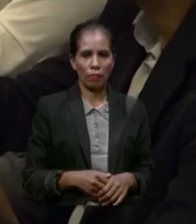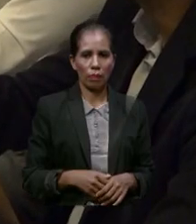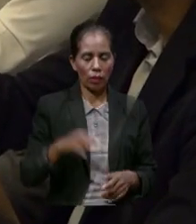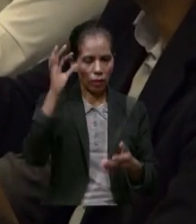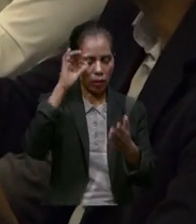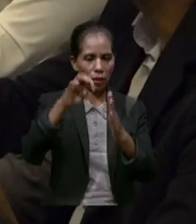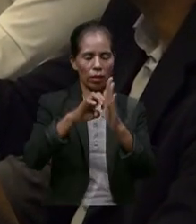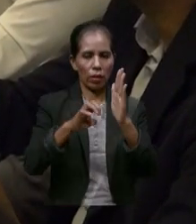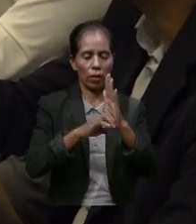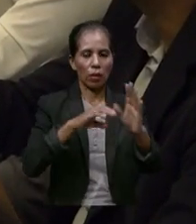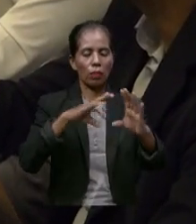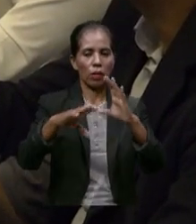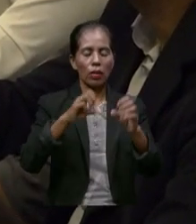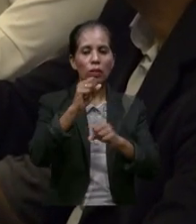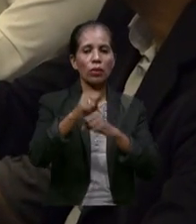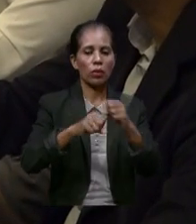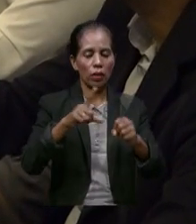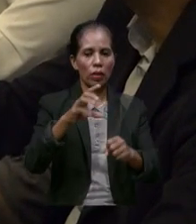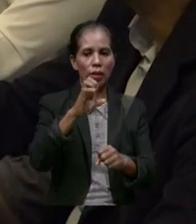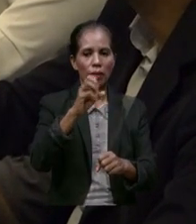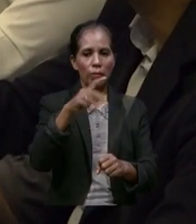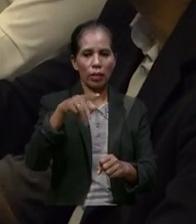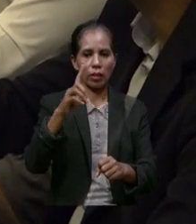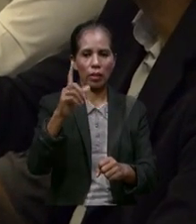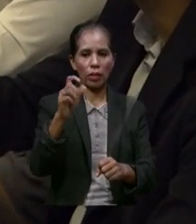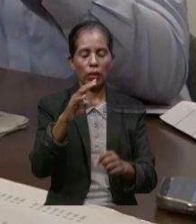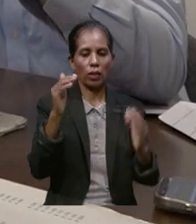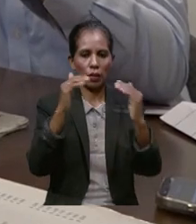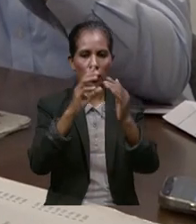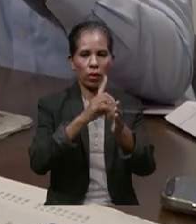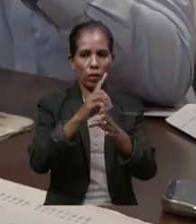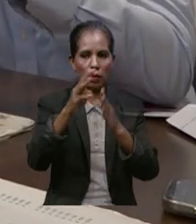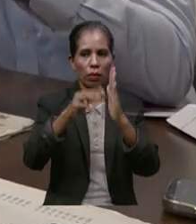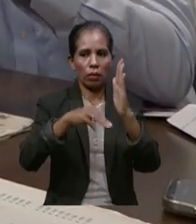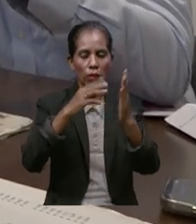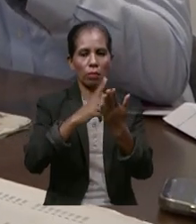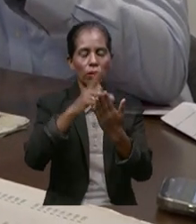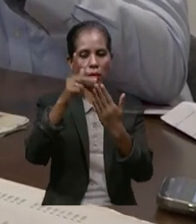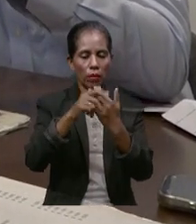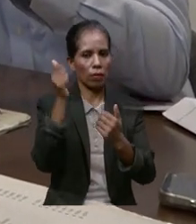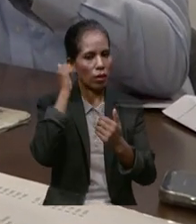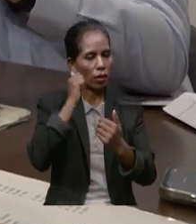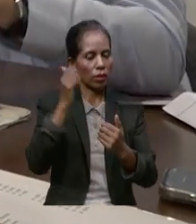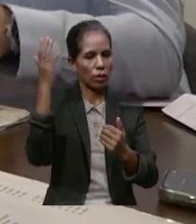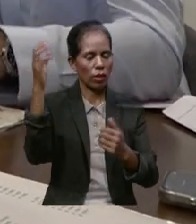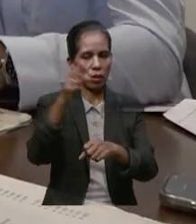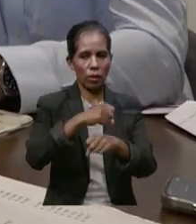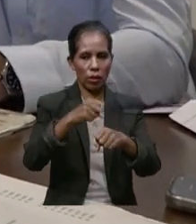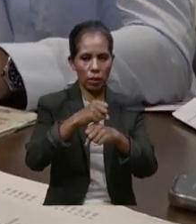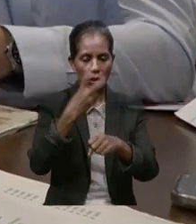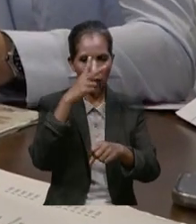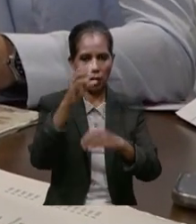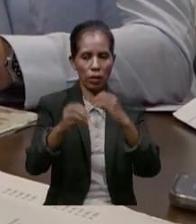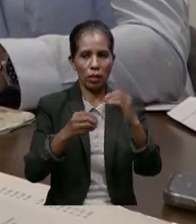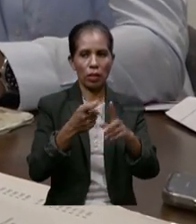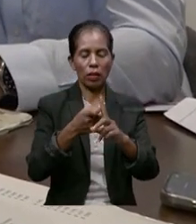Secretário de Estado de Comunicação Social, Espírito Dias Ximenes, lá o encontro do diretor média Programa Ásia e a Singapura, deve tutela da agência Conrad